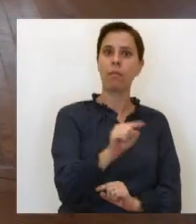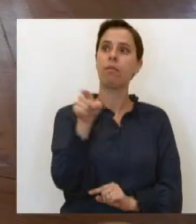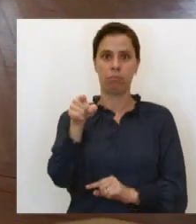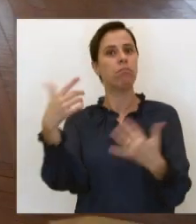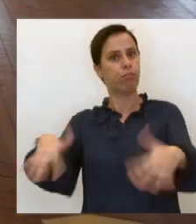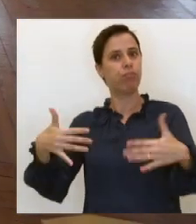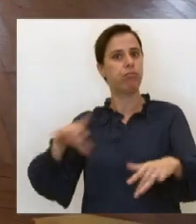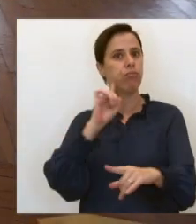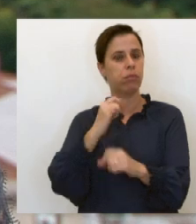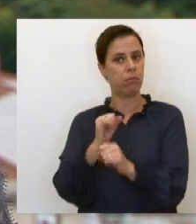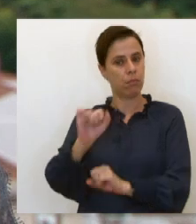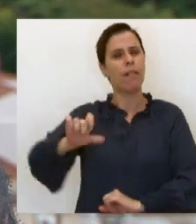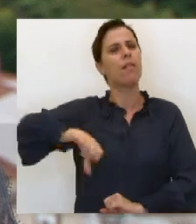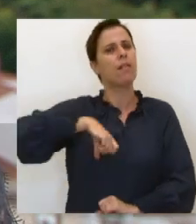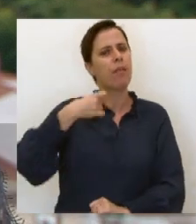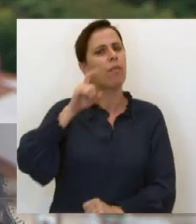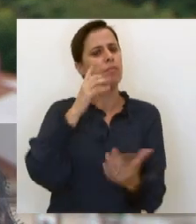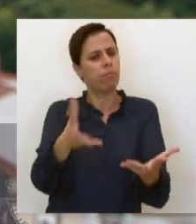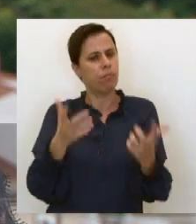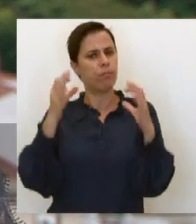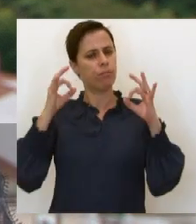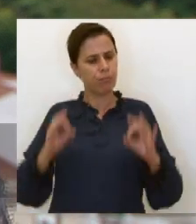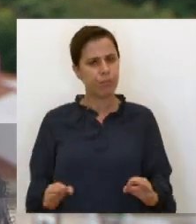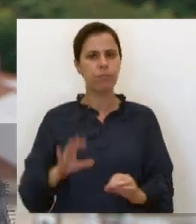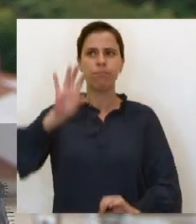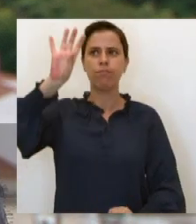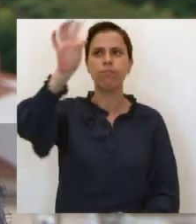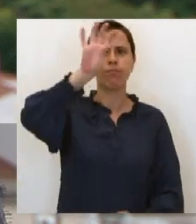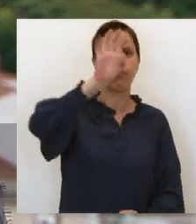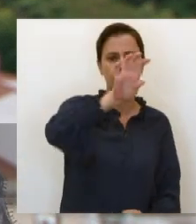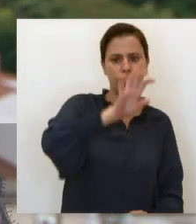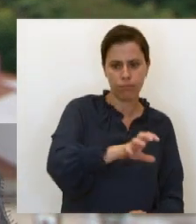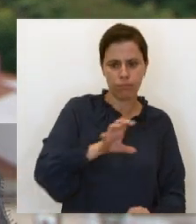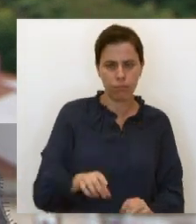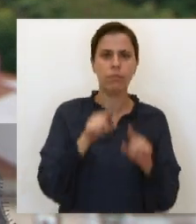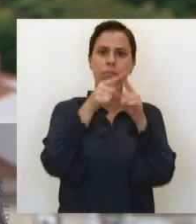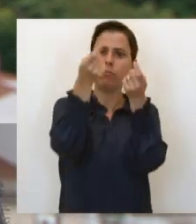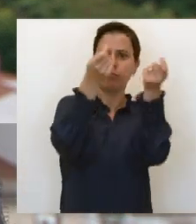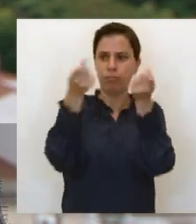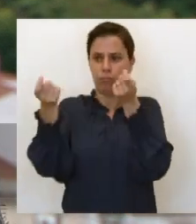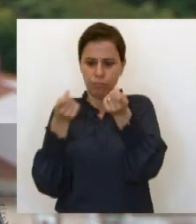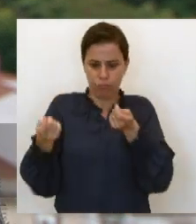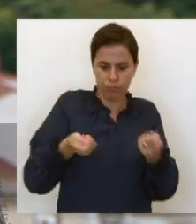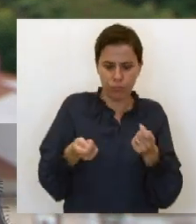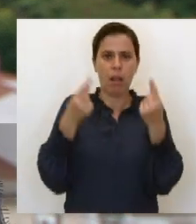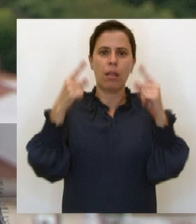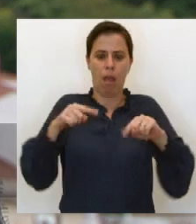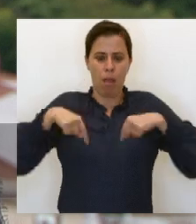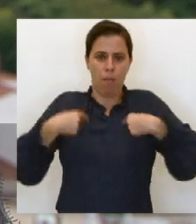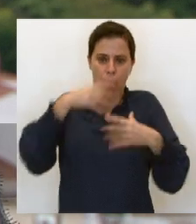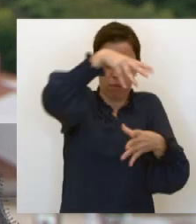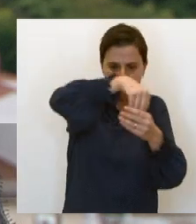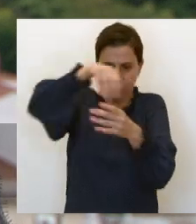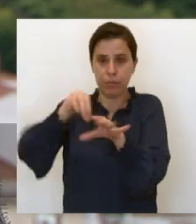têm um papel determinante. Os Verdes defendem um verdadeiro processo de regionalização do país, com regiões administrativas dotadas de órgãos